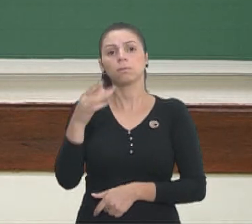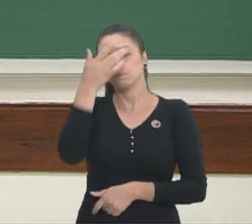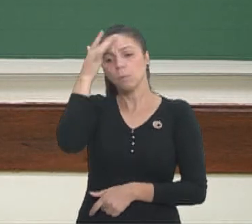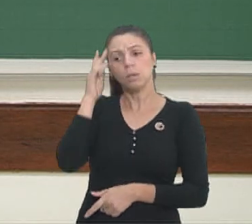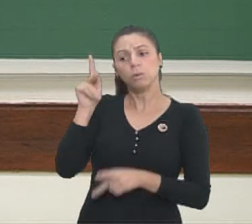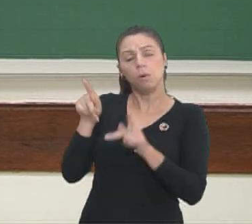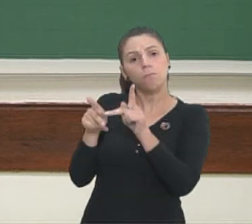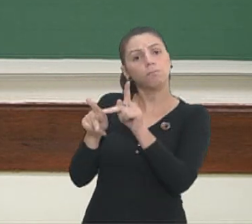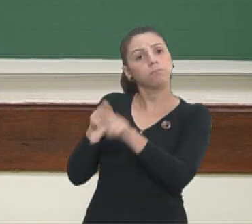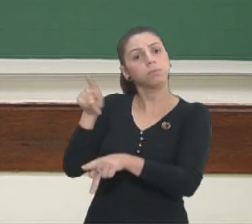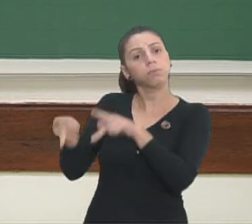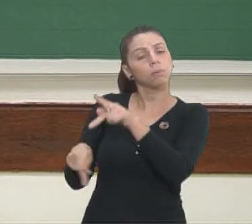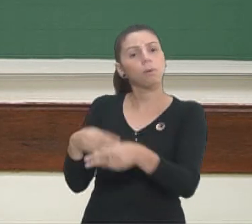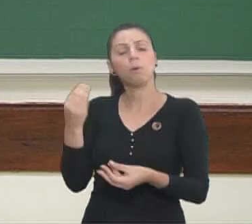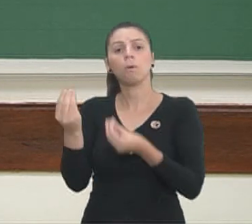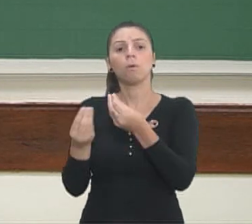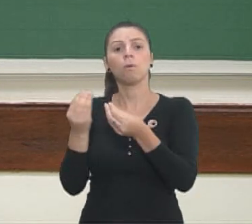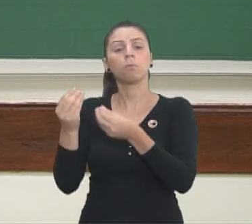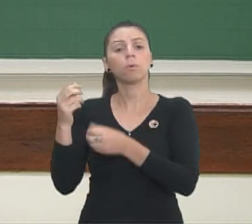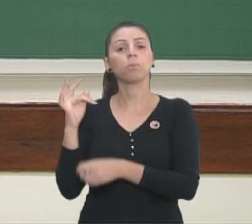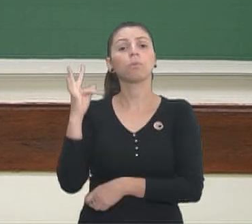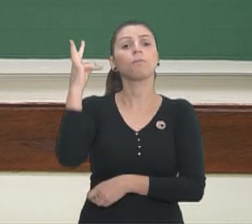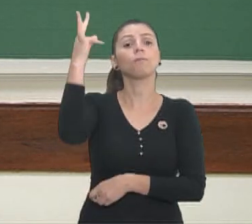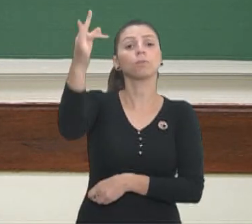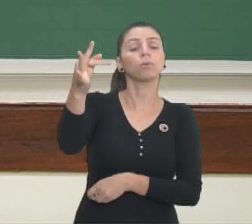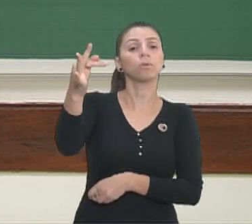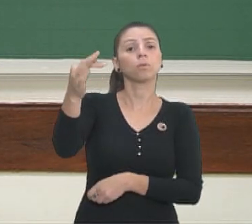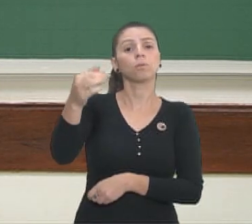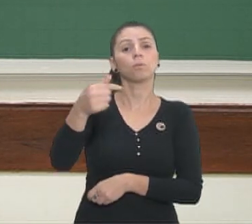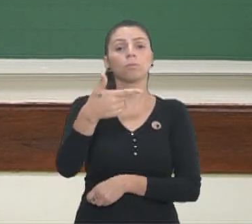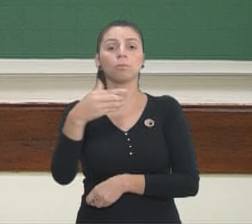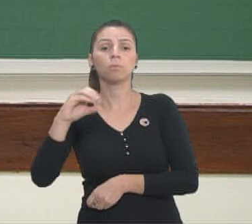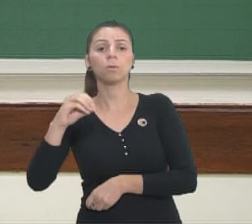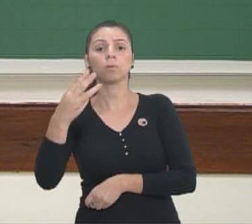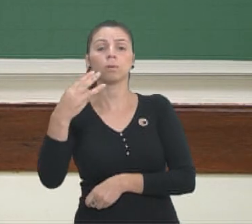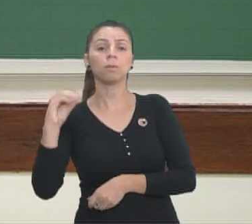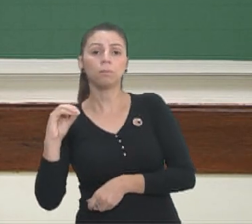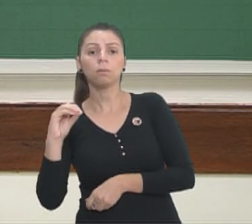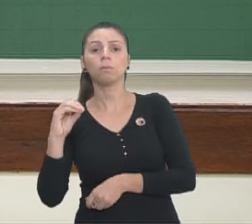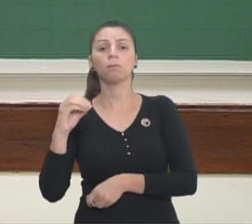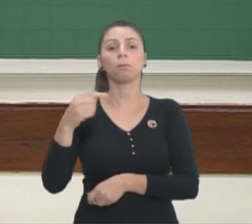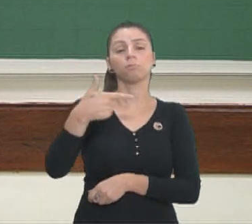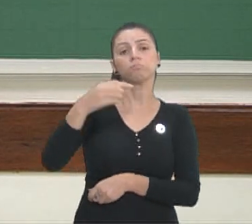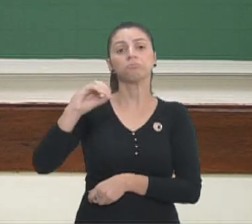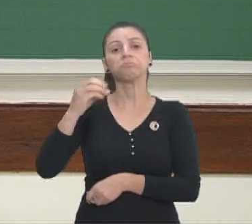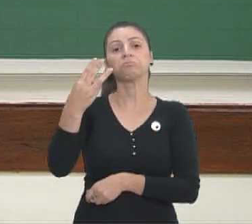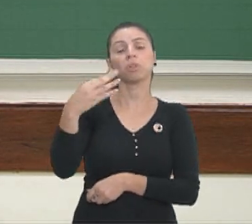em 2030, 2040? Vamos ver as características.